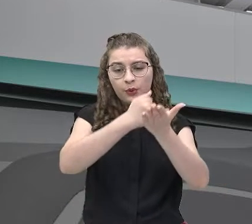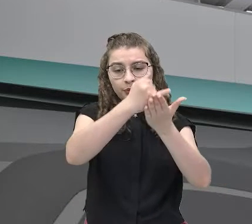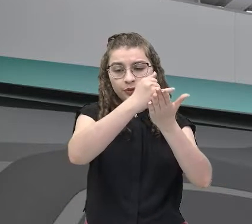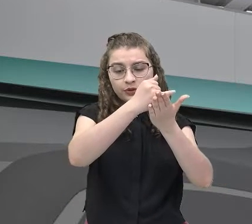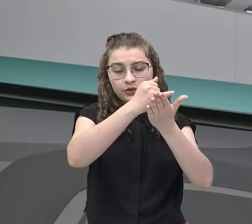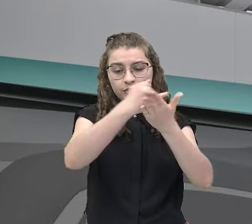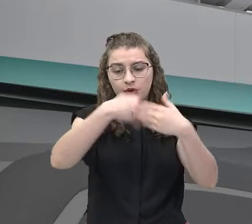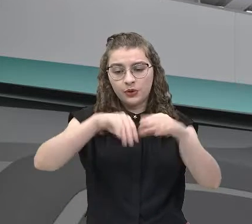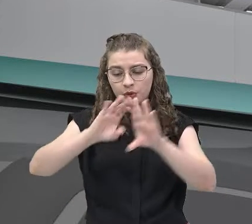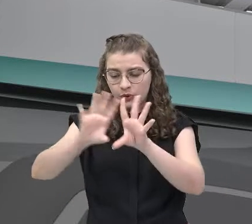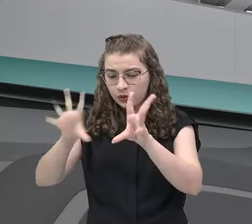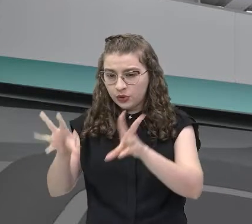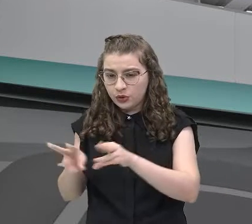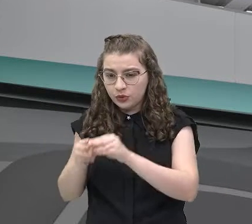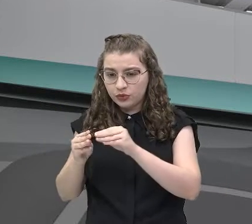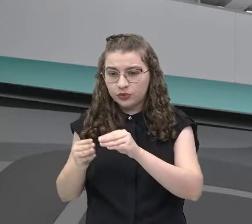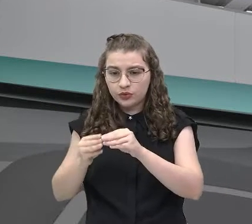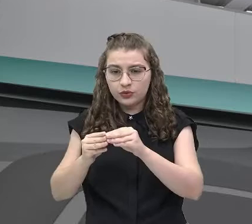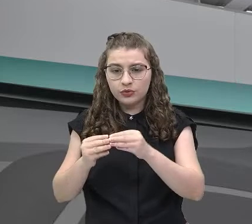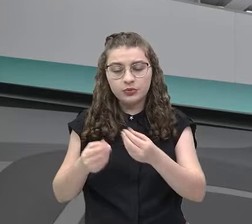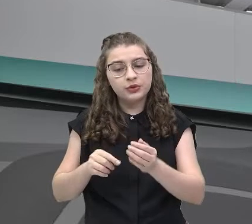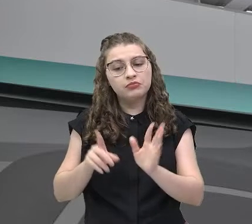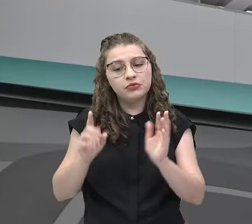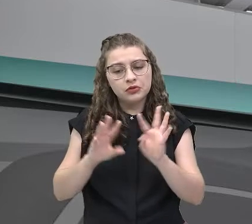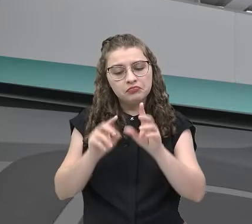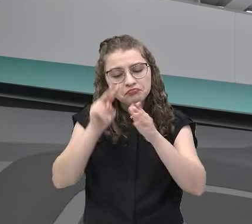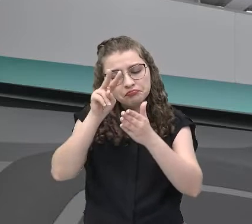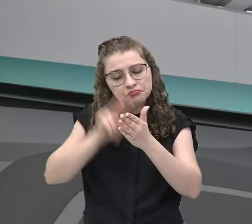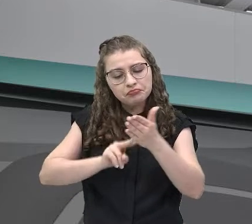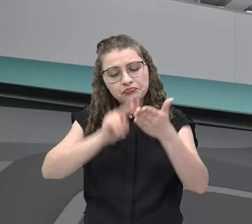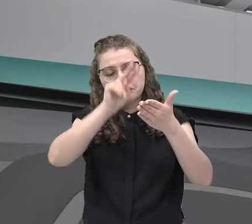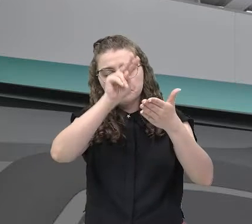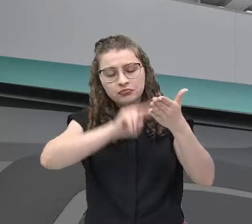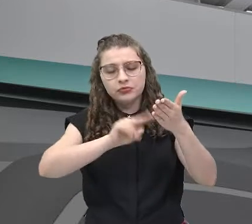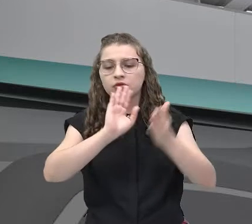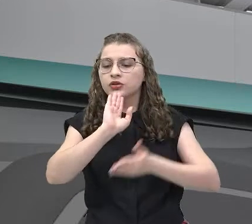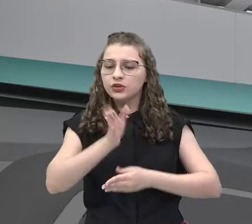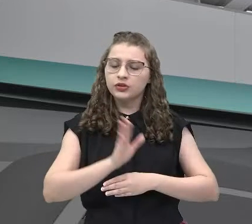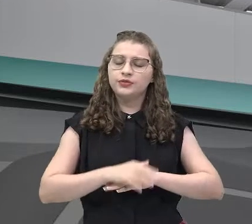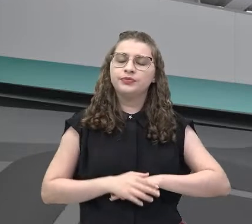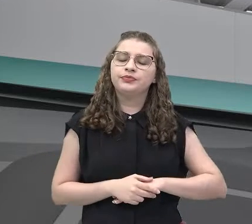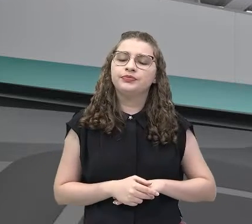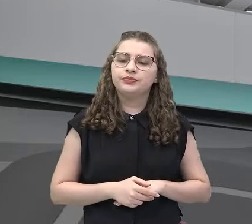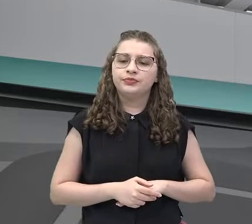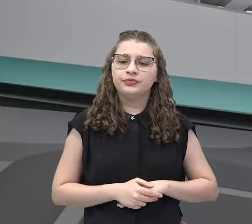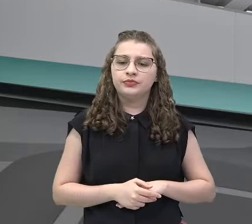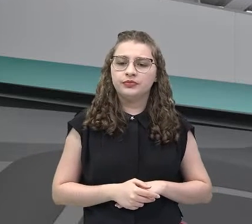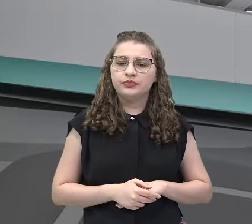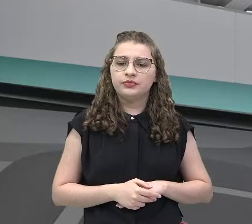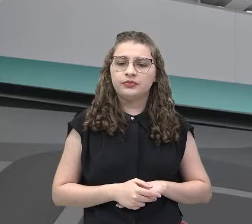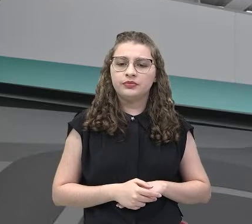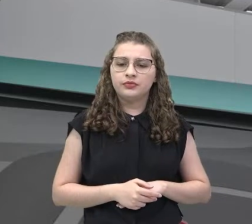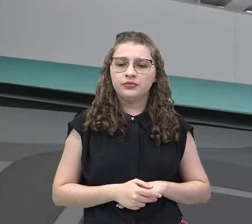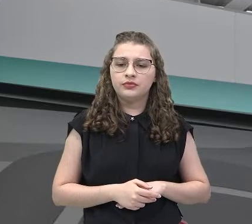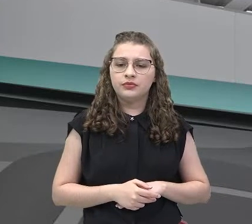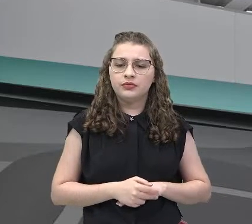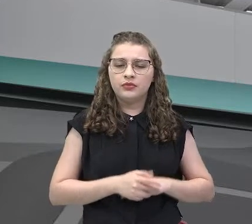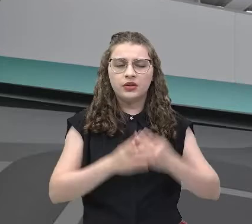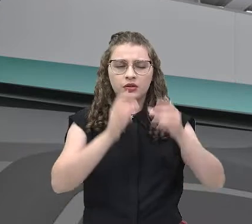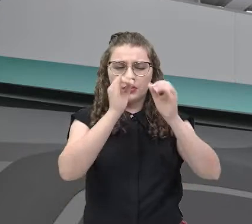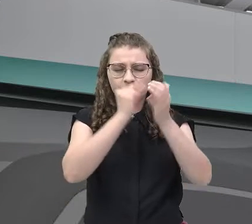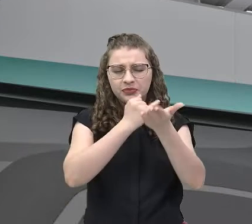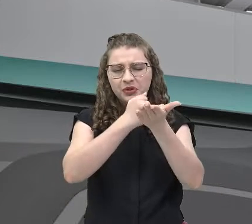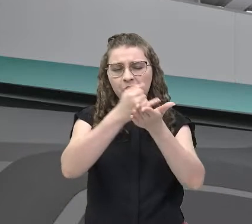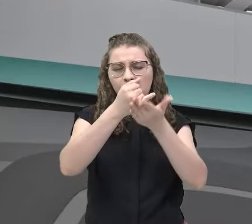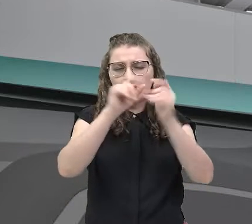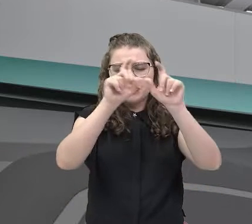conclusão caso haja no seu texto. Então, você leu a introdução do texto lá, essa introdução está de acordo ou tem